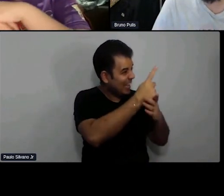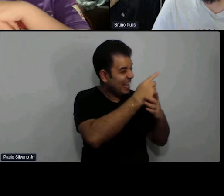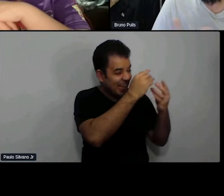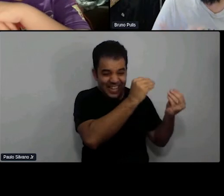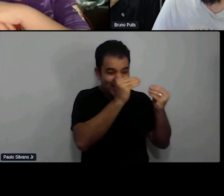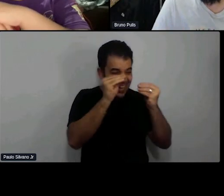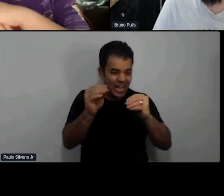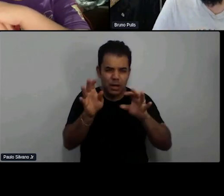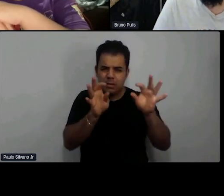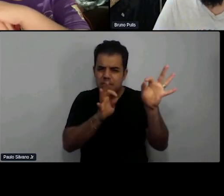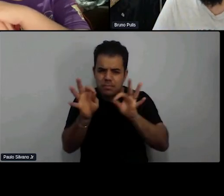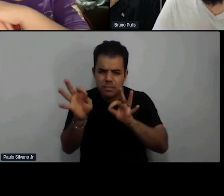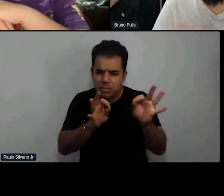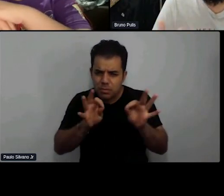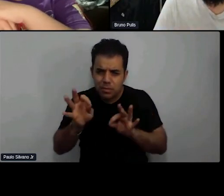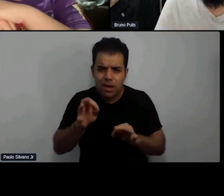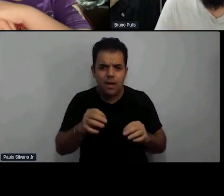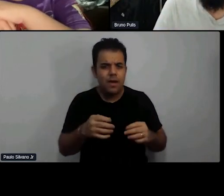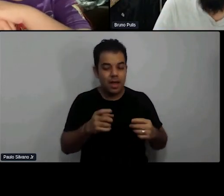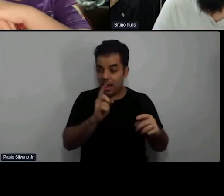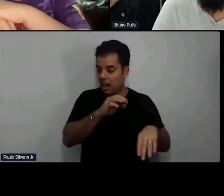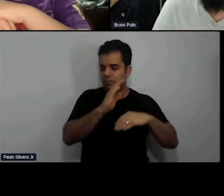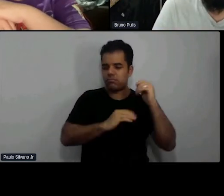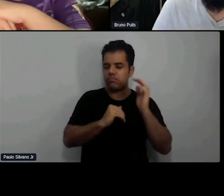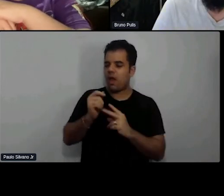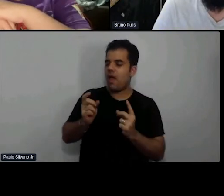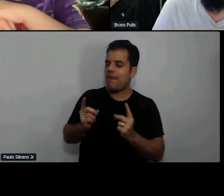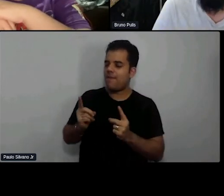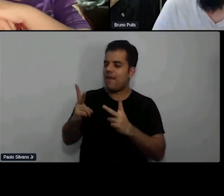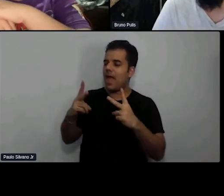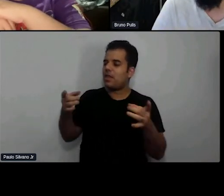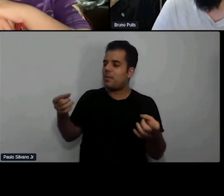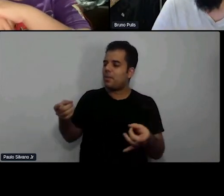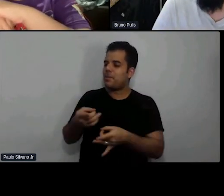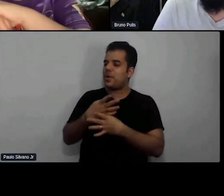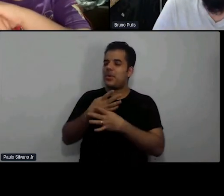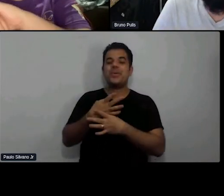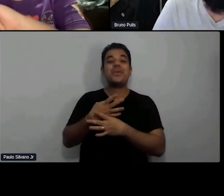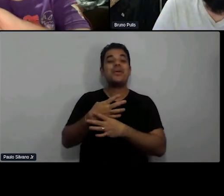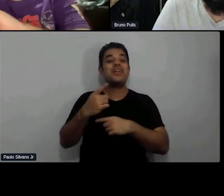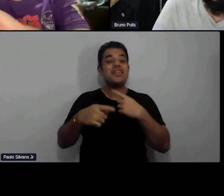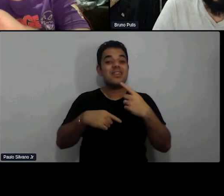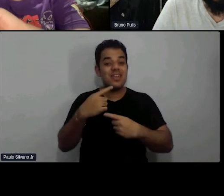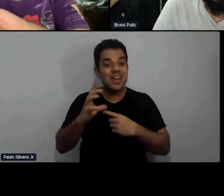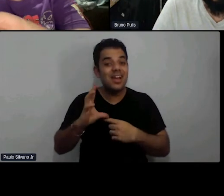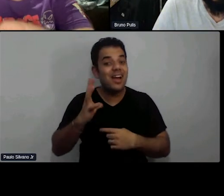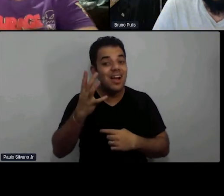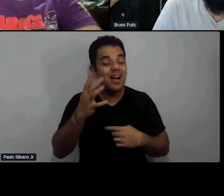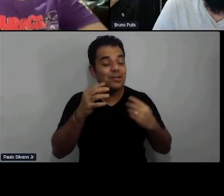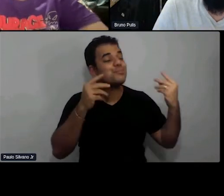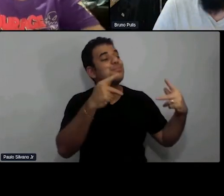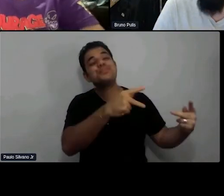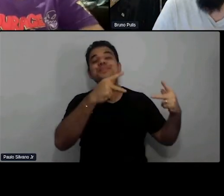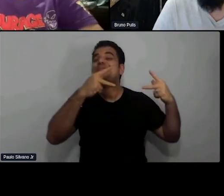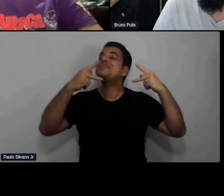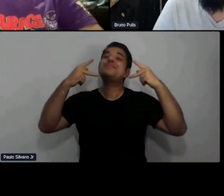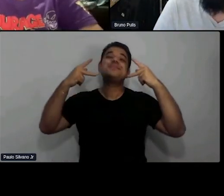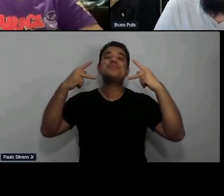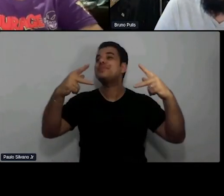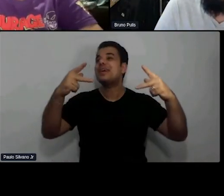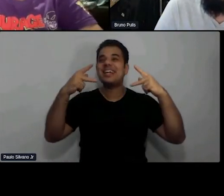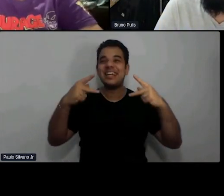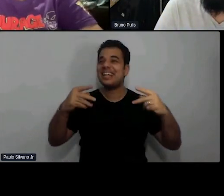faz todo o processo dele ali, de venda do produto dele, ele consegue fechar e acaba que muitas